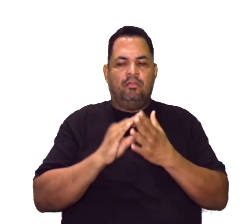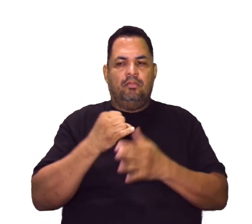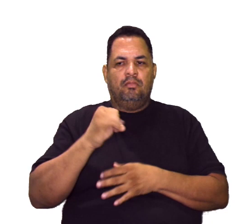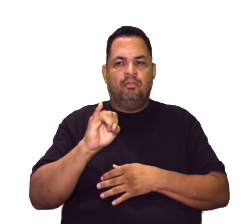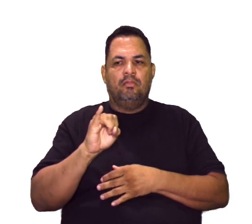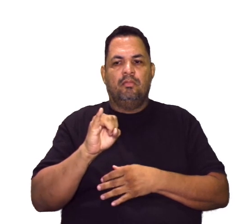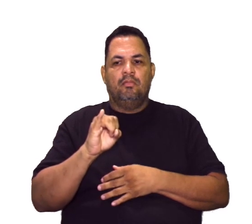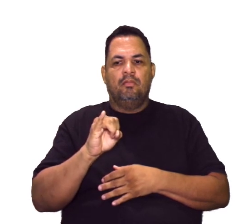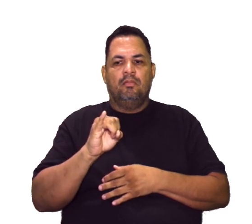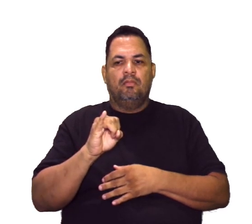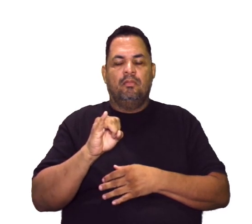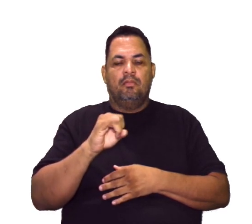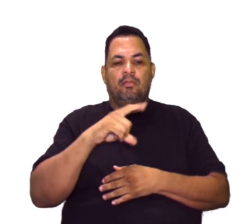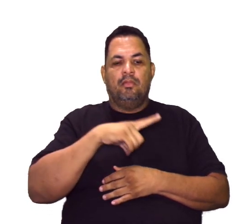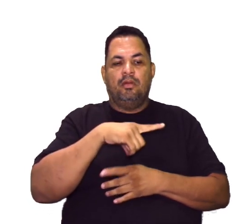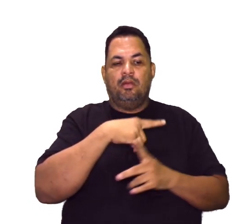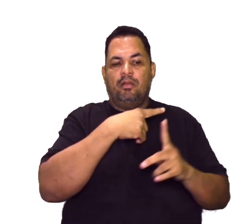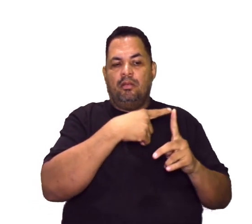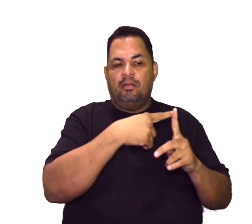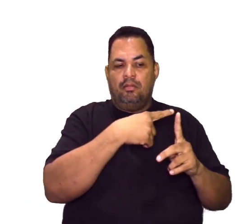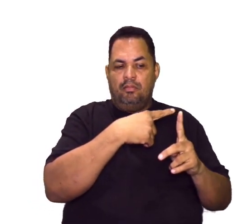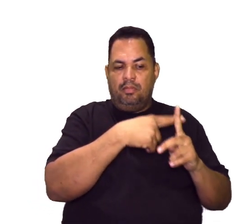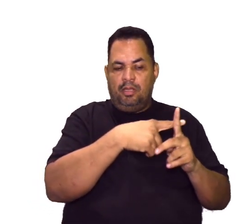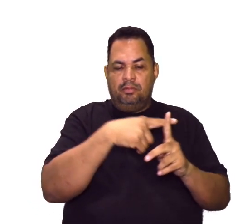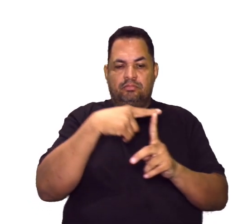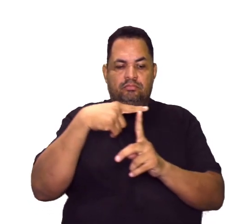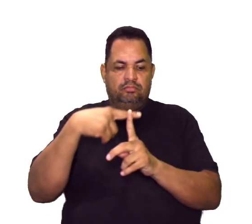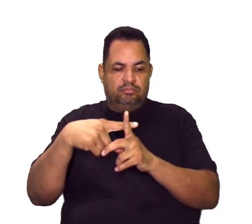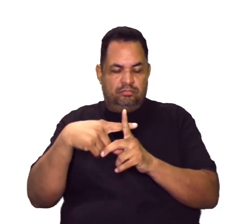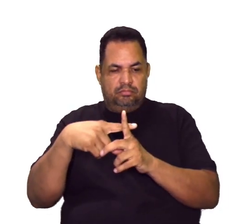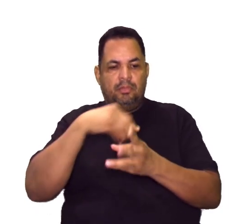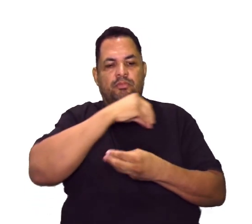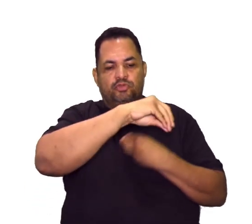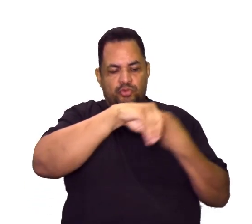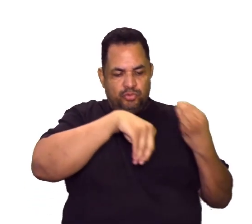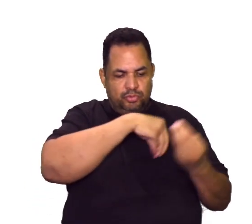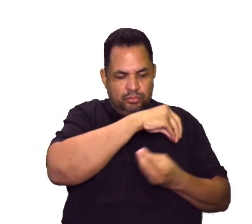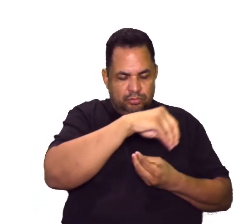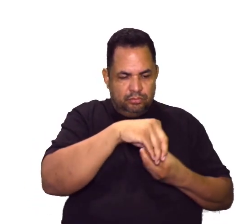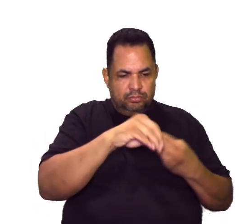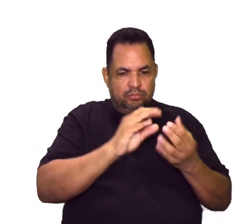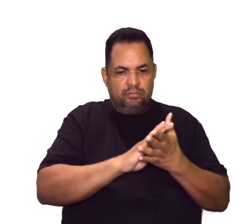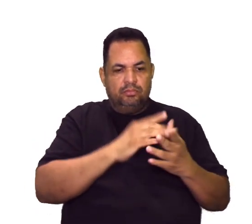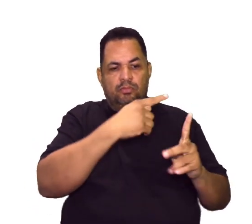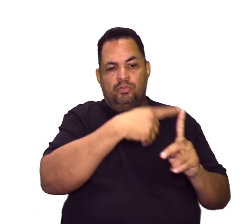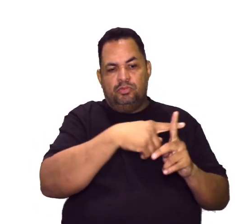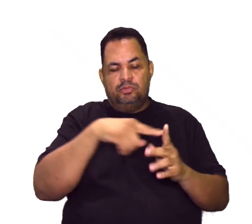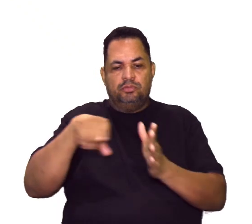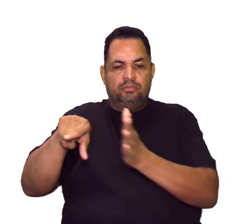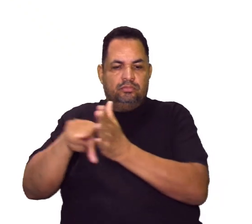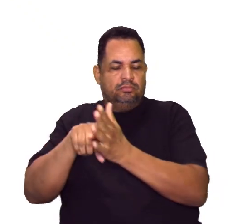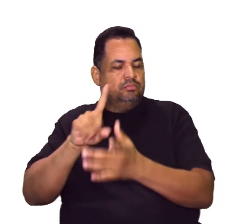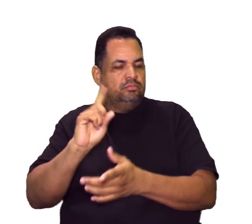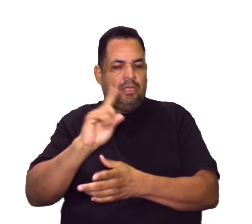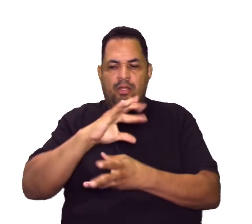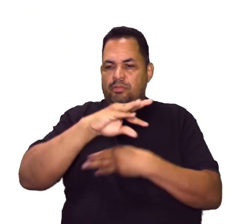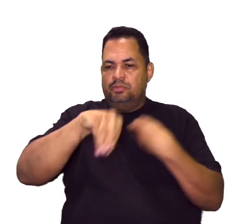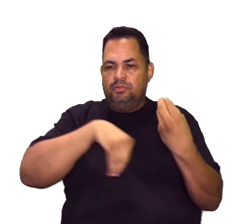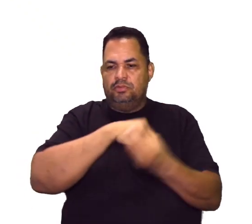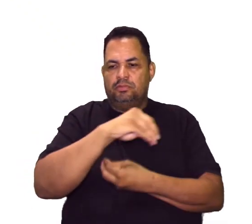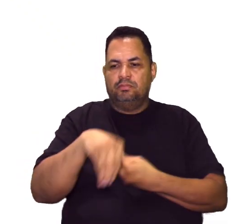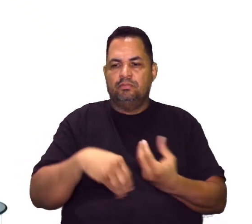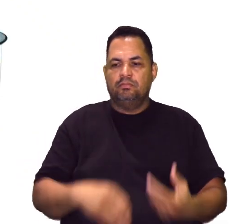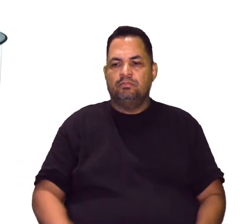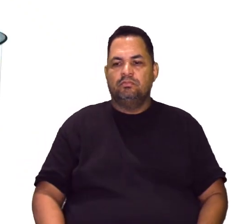se polaridades iguais são solúveis, polaridades diferentes não são solúveis,